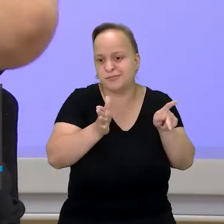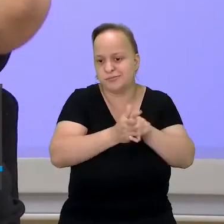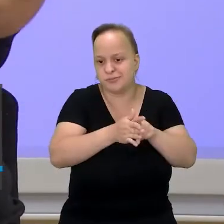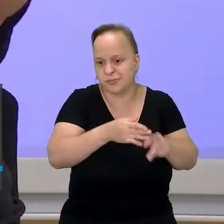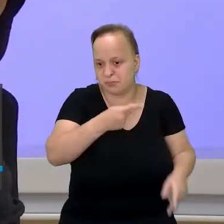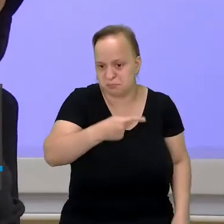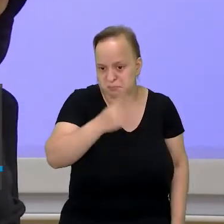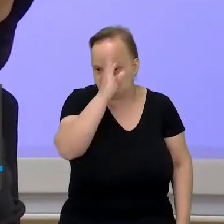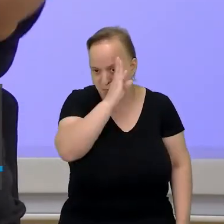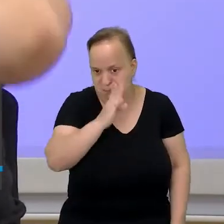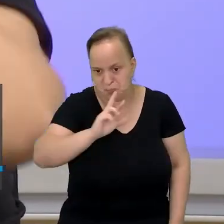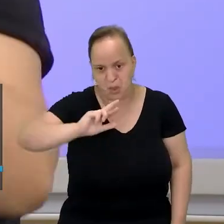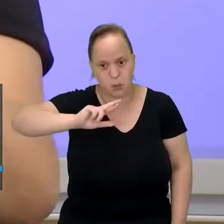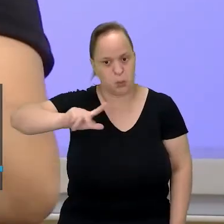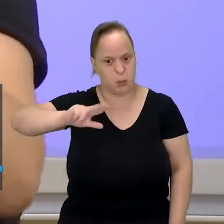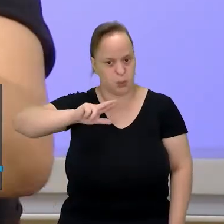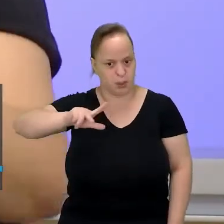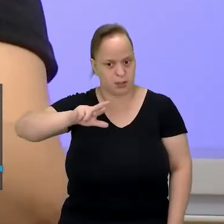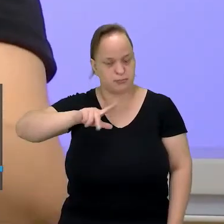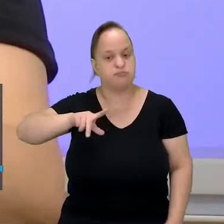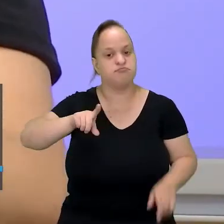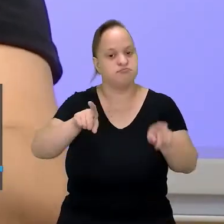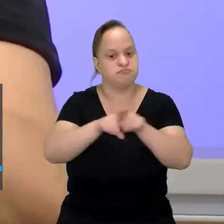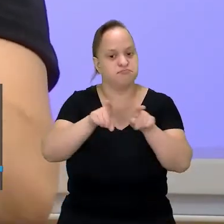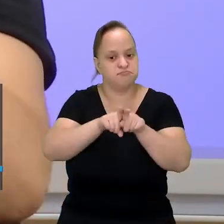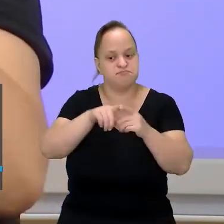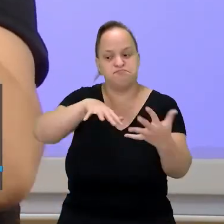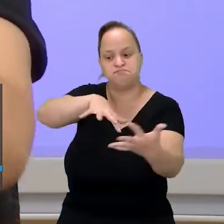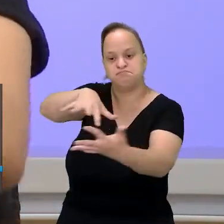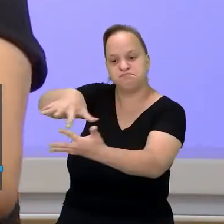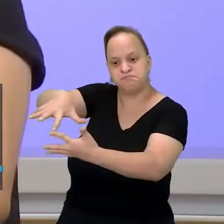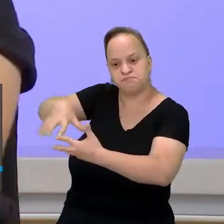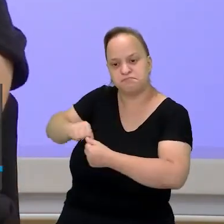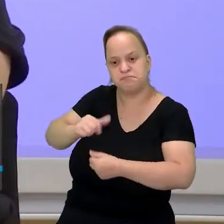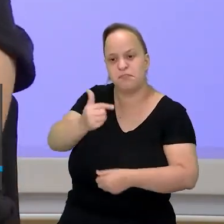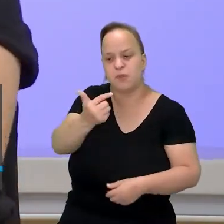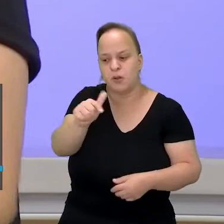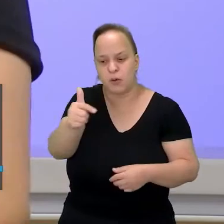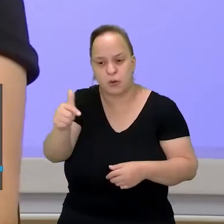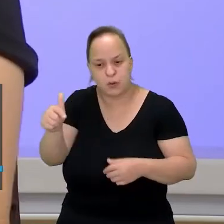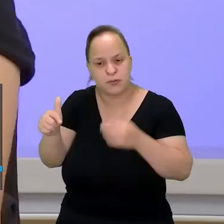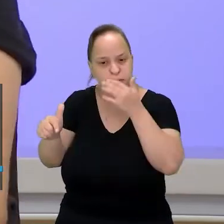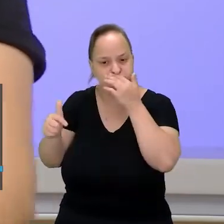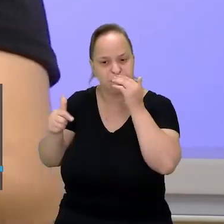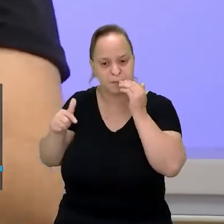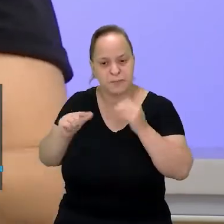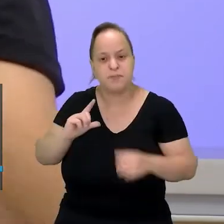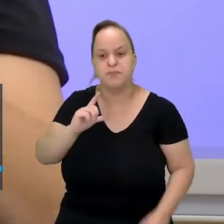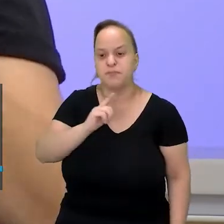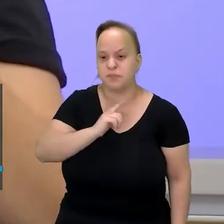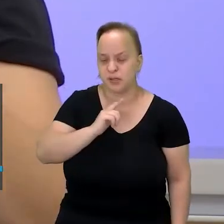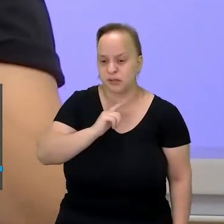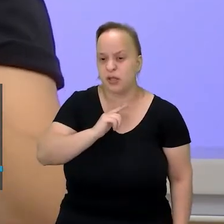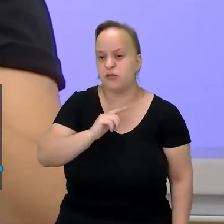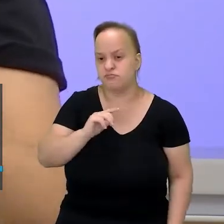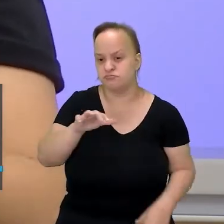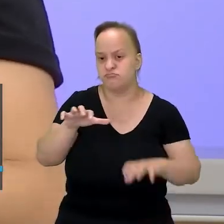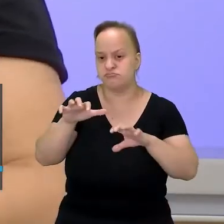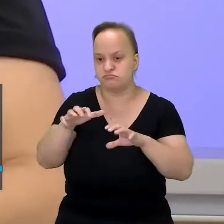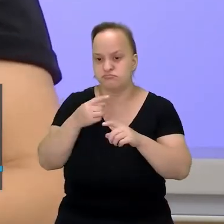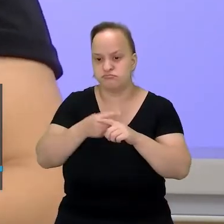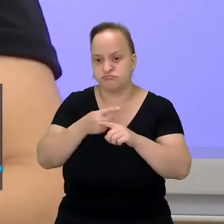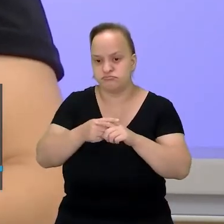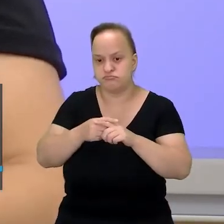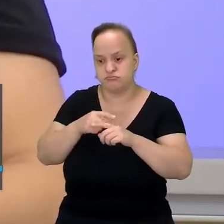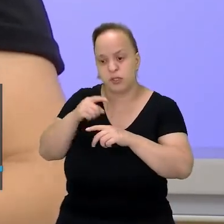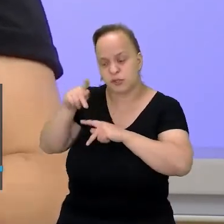nossos. Da mesma maneira que ao redor do mundo existe esse mesmo processo. Porque junto com esses povos